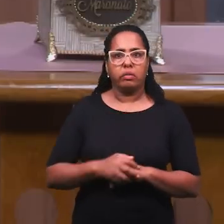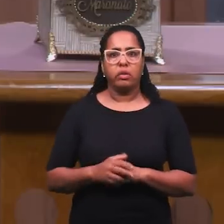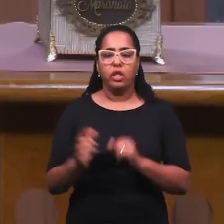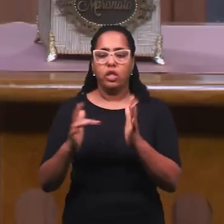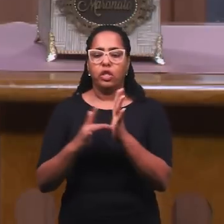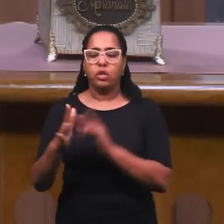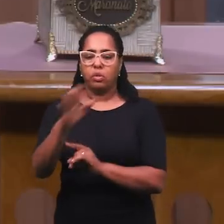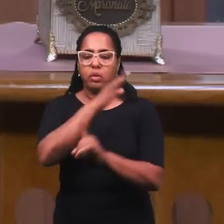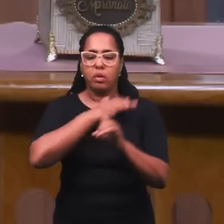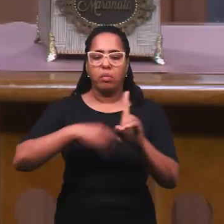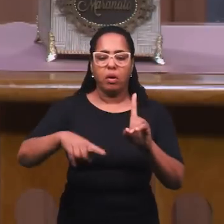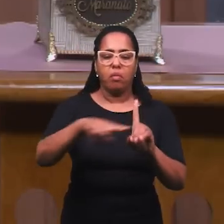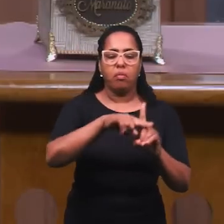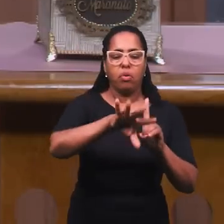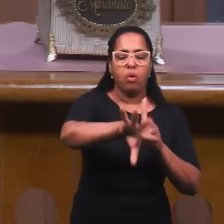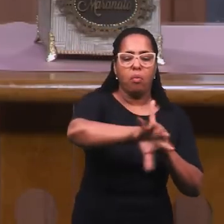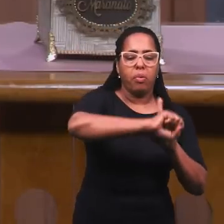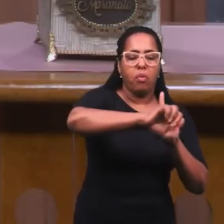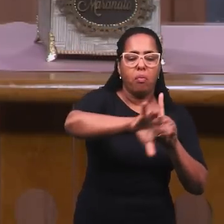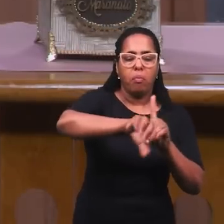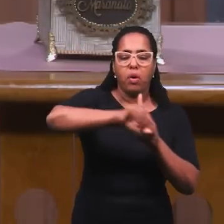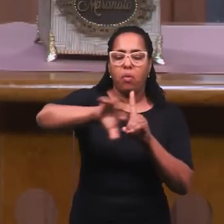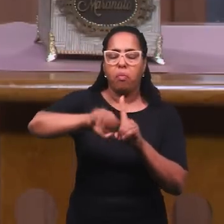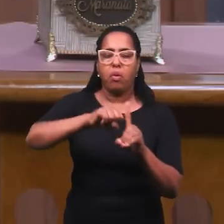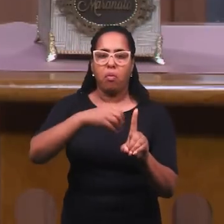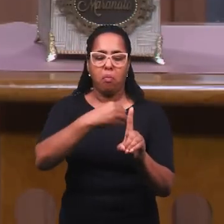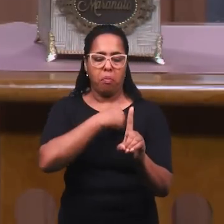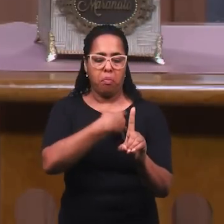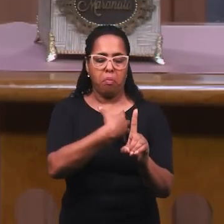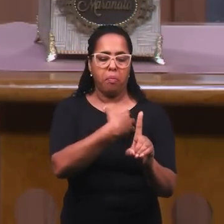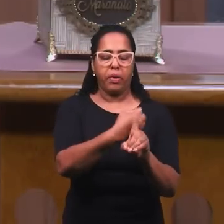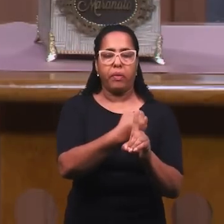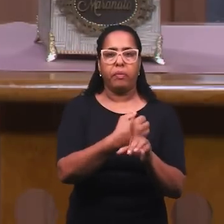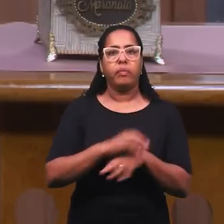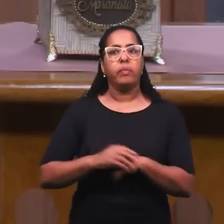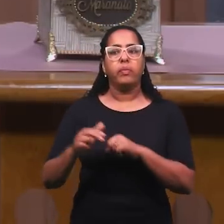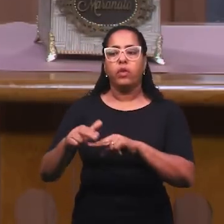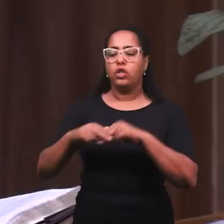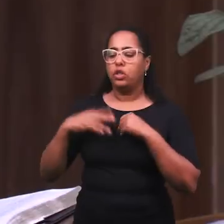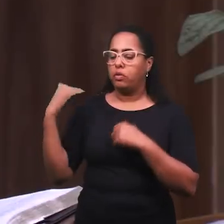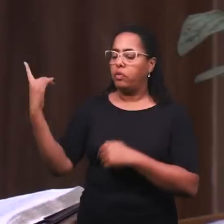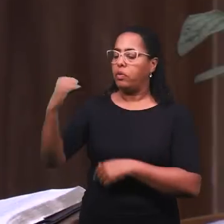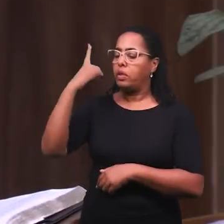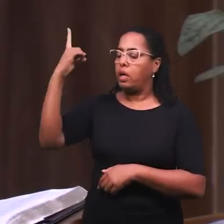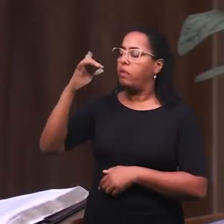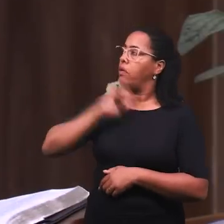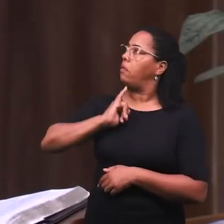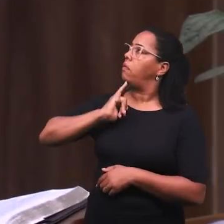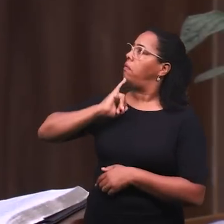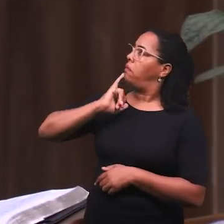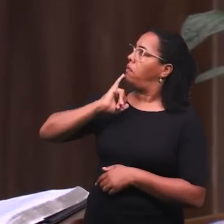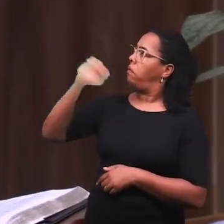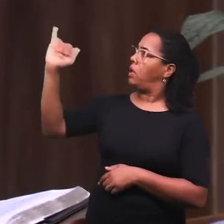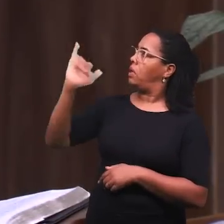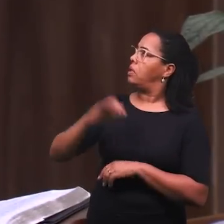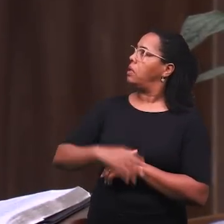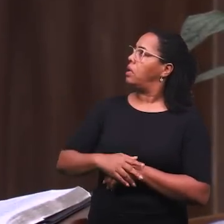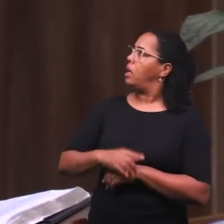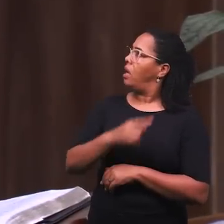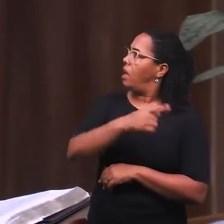Jesus, ele tomou o pecado do homem sobre si. Por isso, Davi, então ele